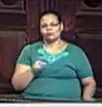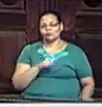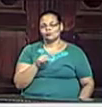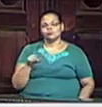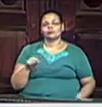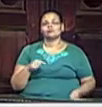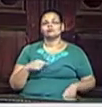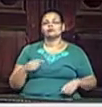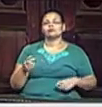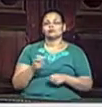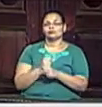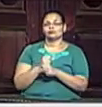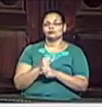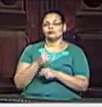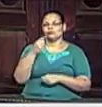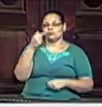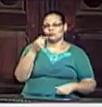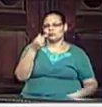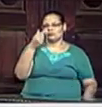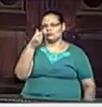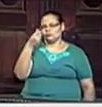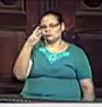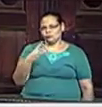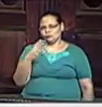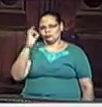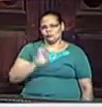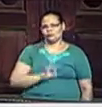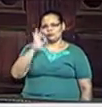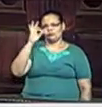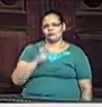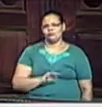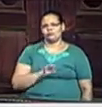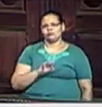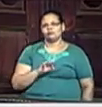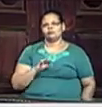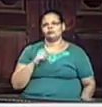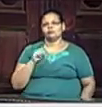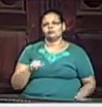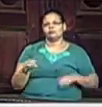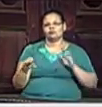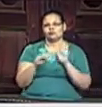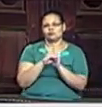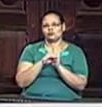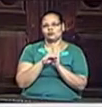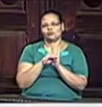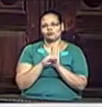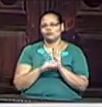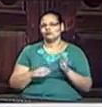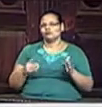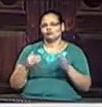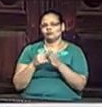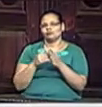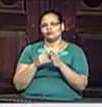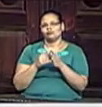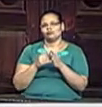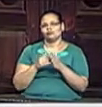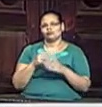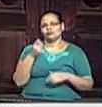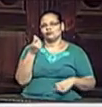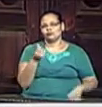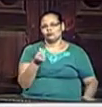governo chegou a 73%. O índice constitucional máximo é